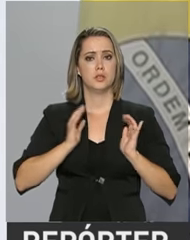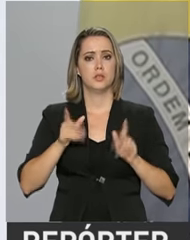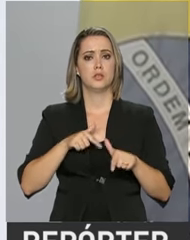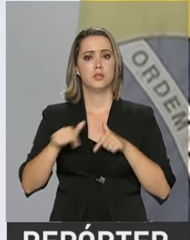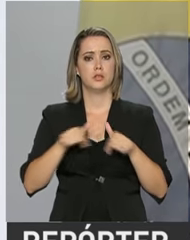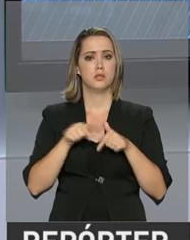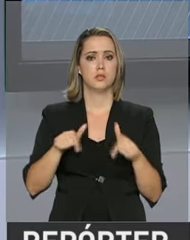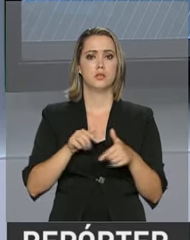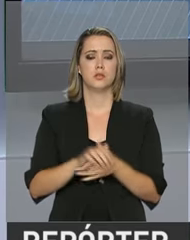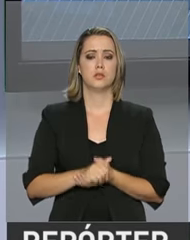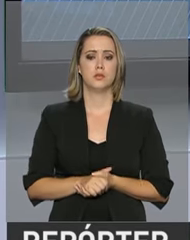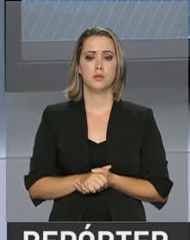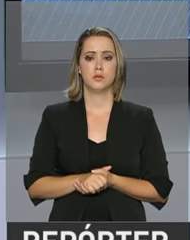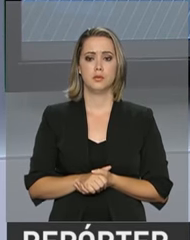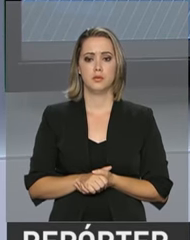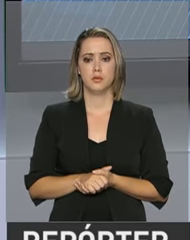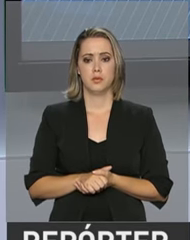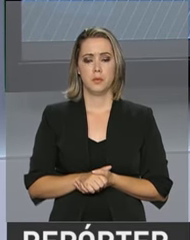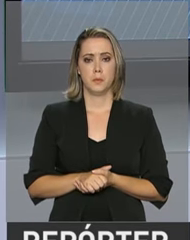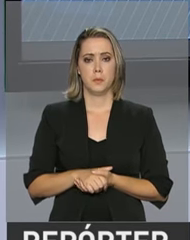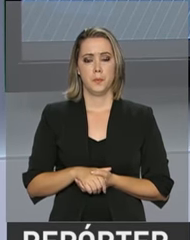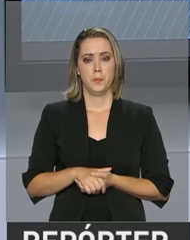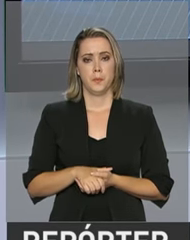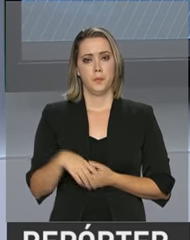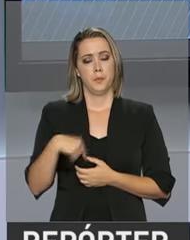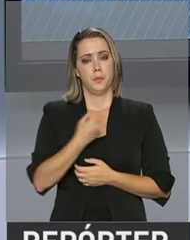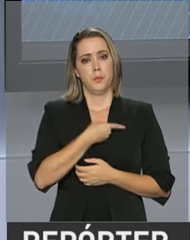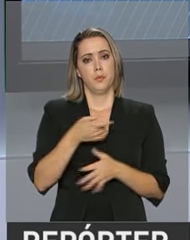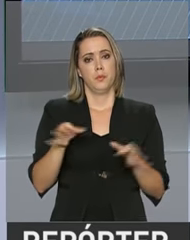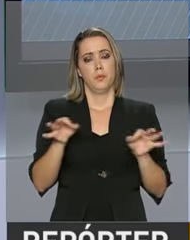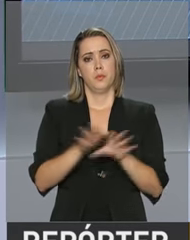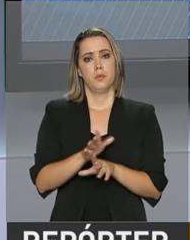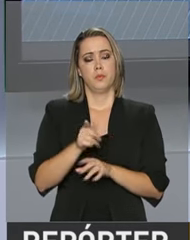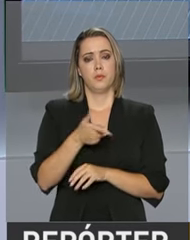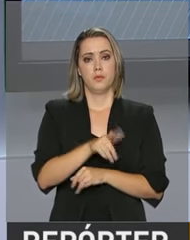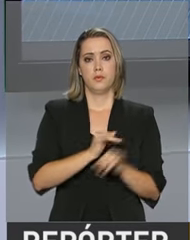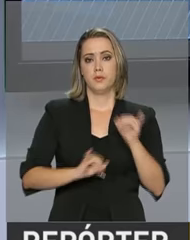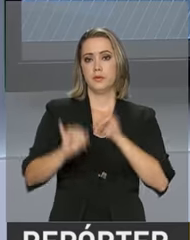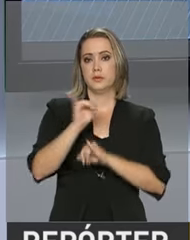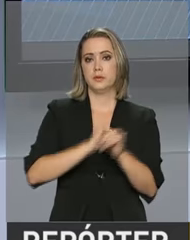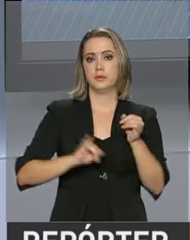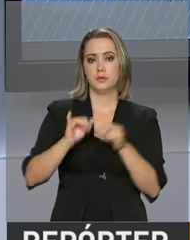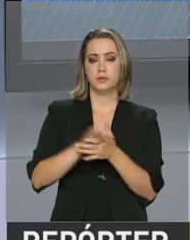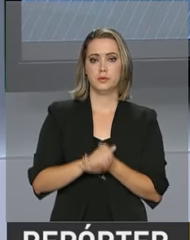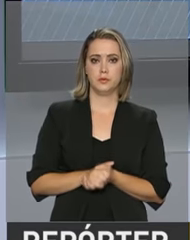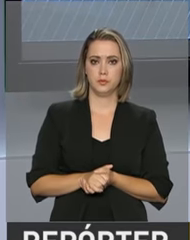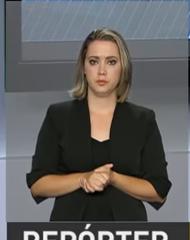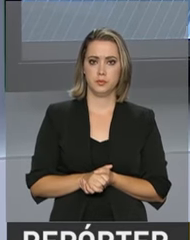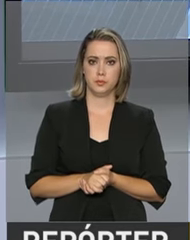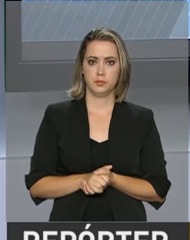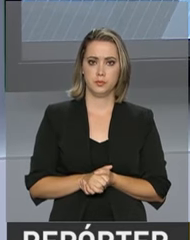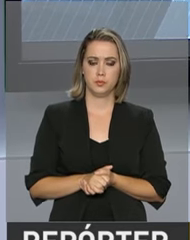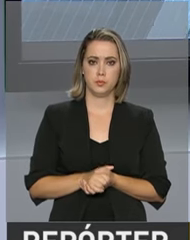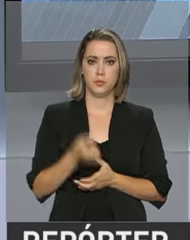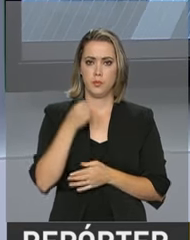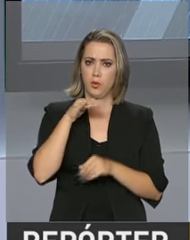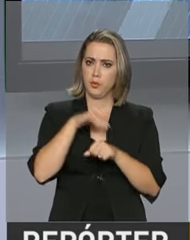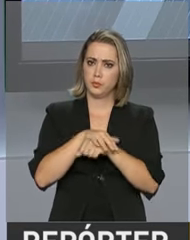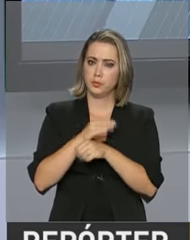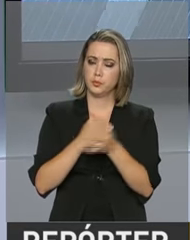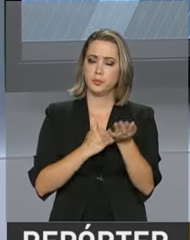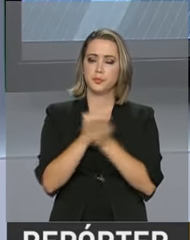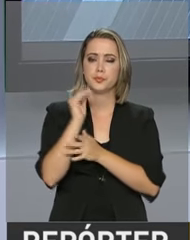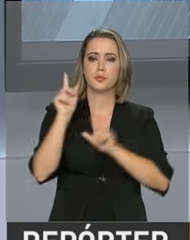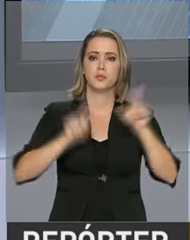este do que se trata nós ficamos por aqui podemos voltar a qualquer momento com outras informações uma ótima noite pra